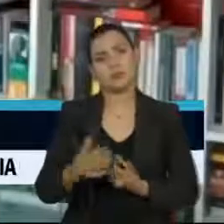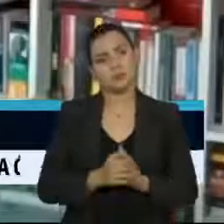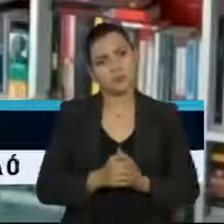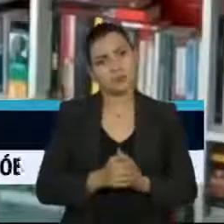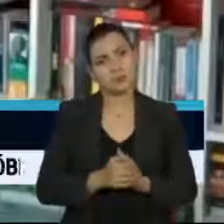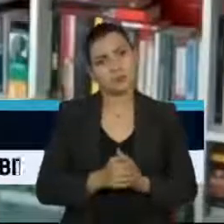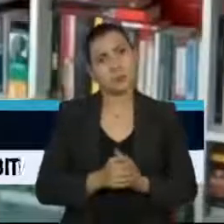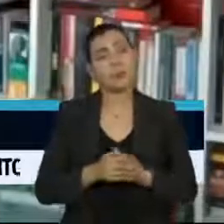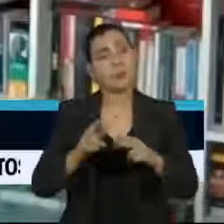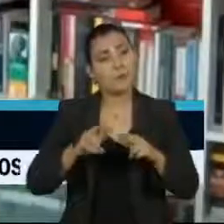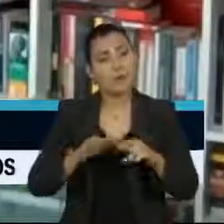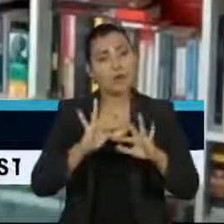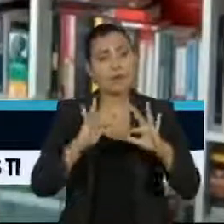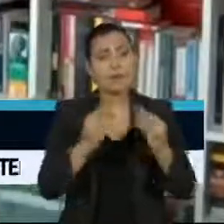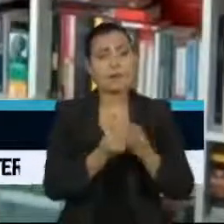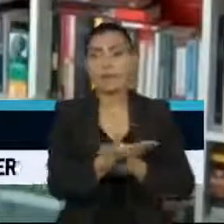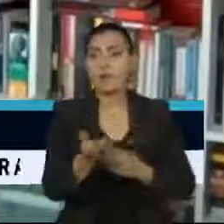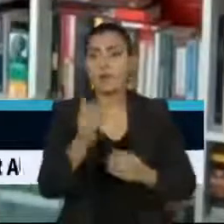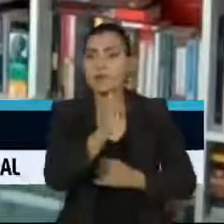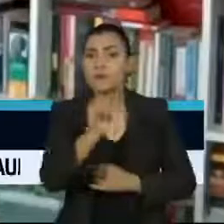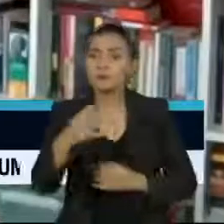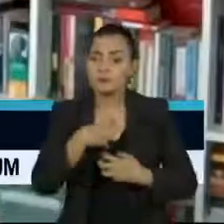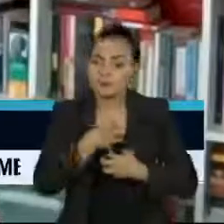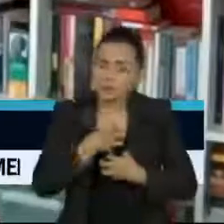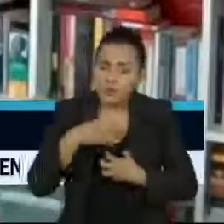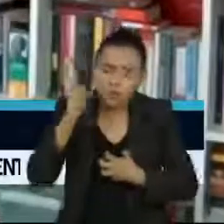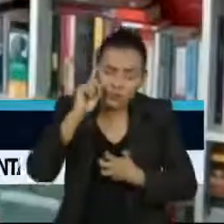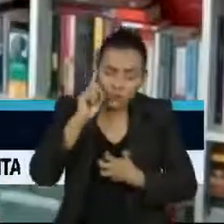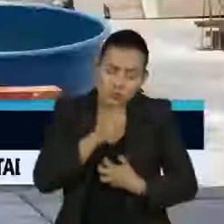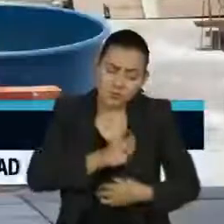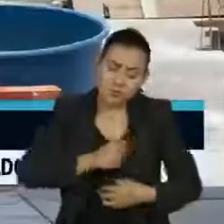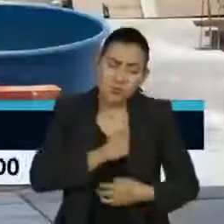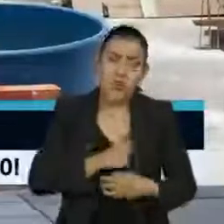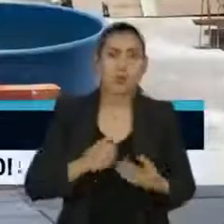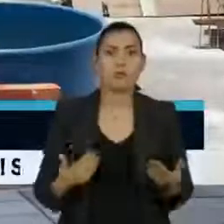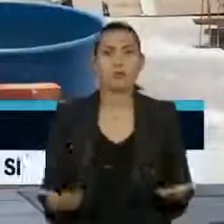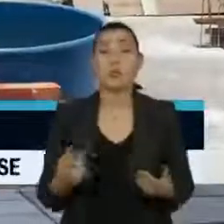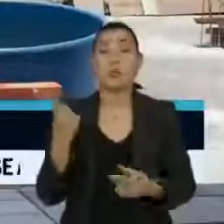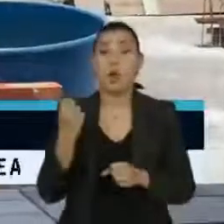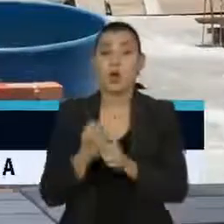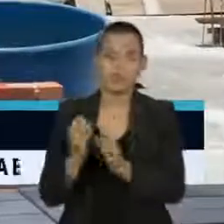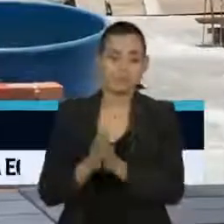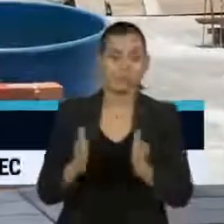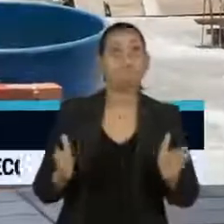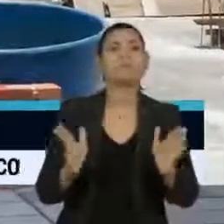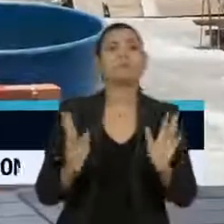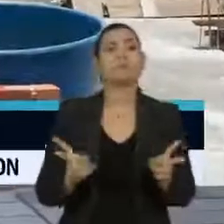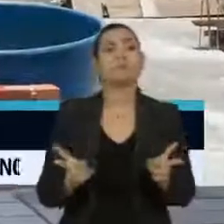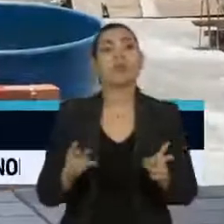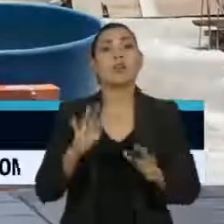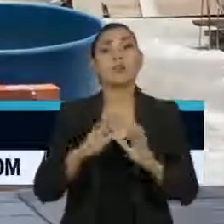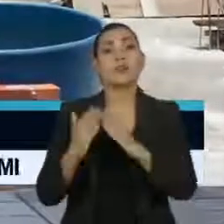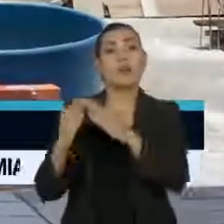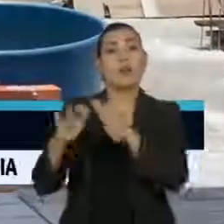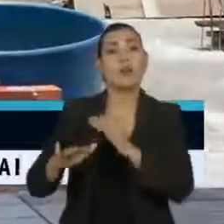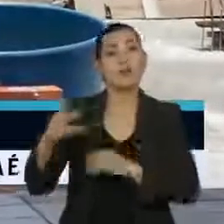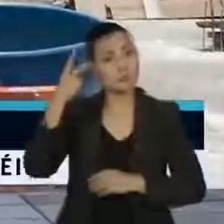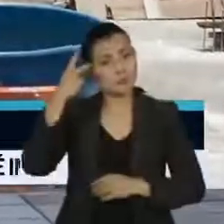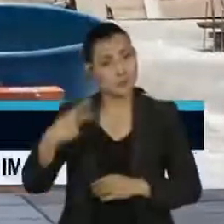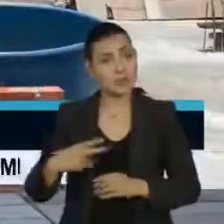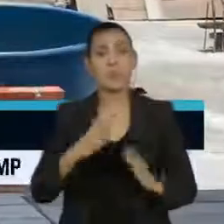Um mínimo de retorno para as famílias que ainda sentem todo dia essa ausência. Um ano depois, em uma das maiores favelas de São